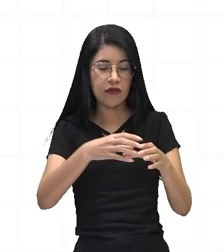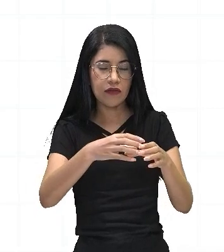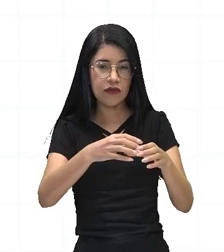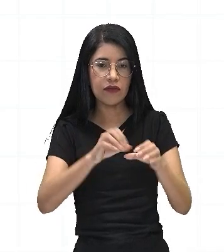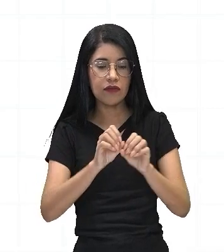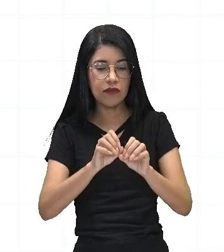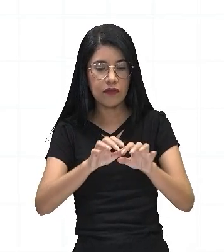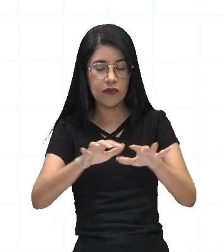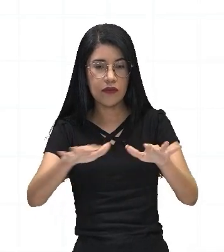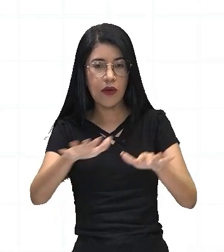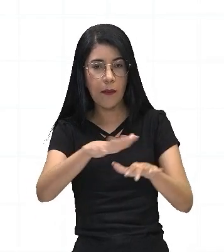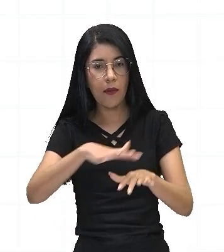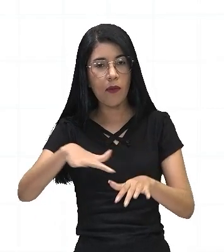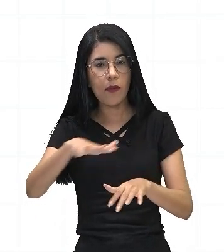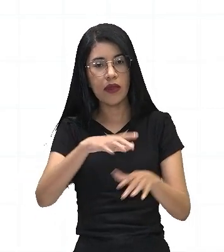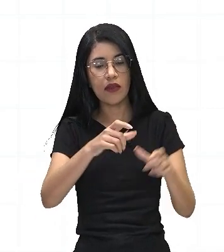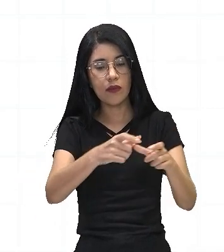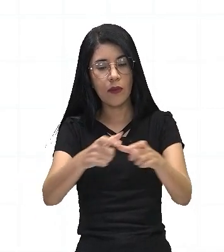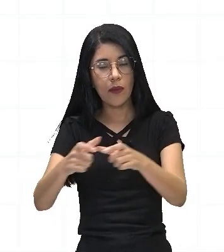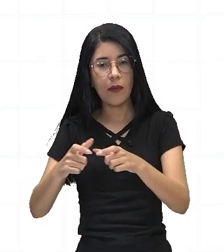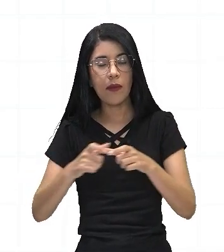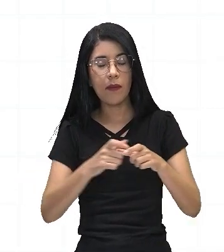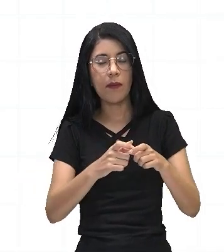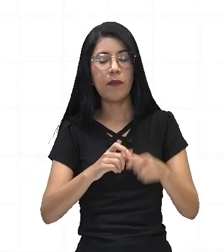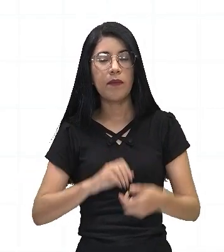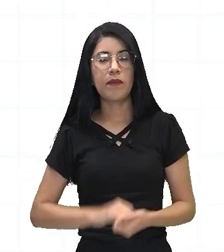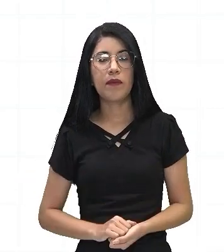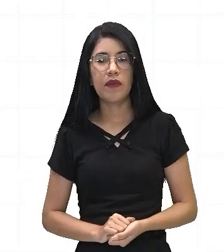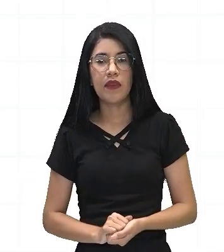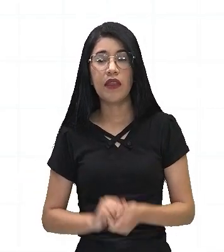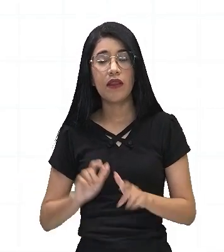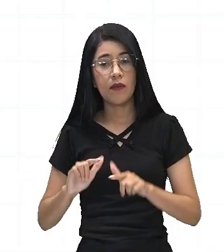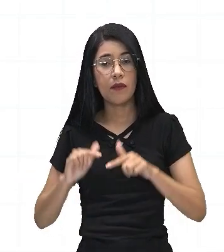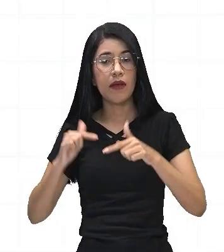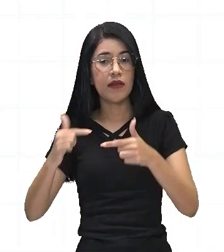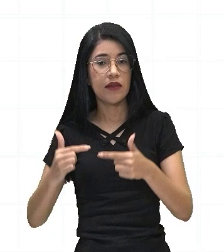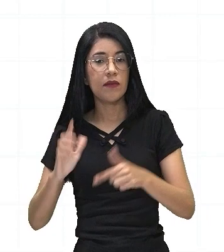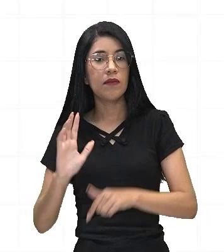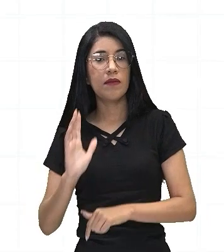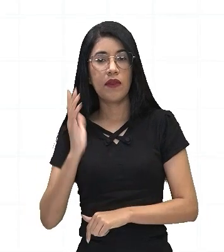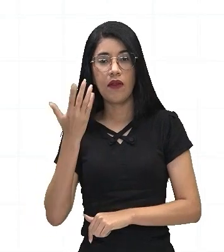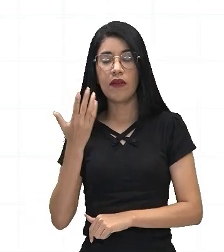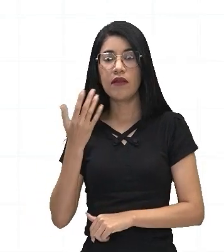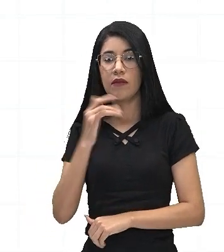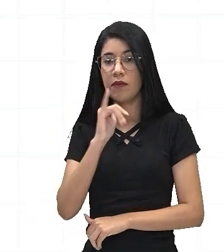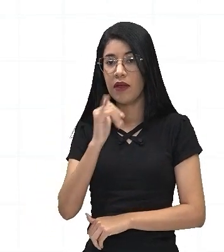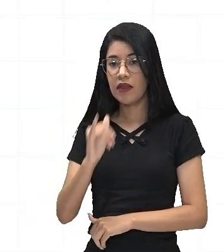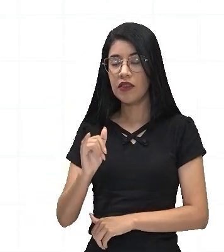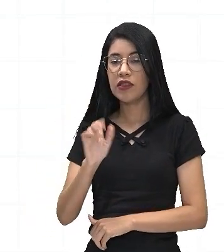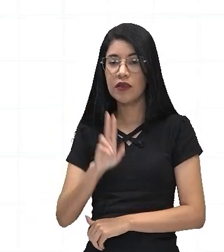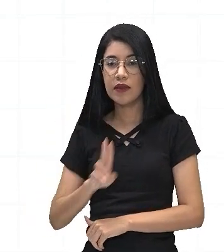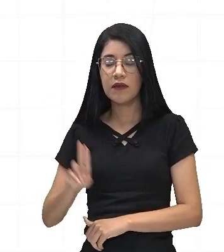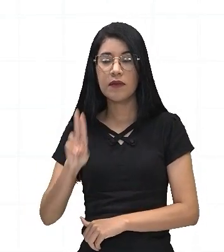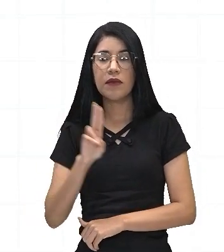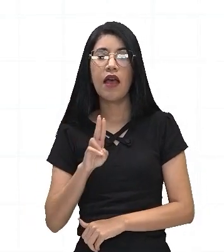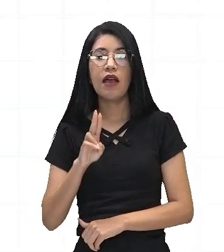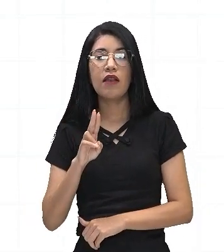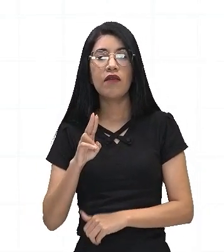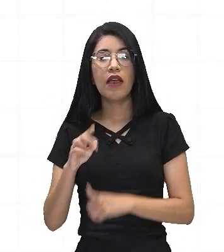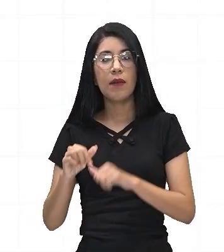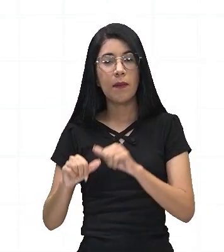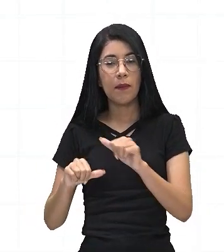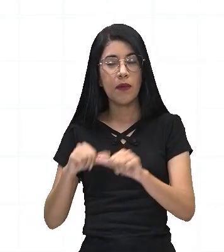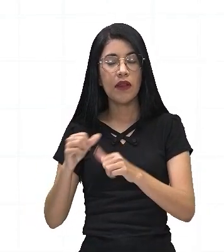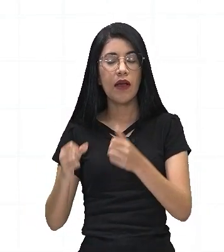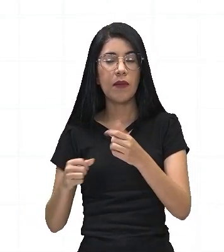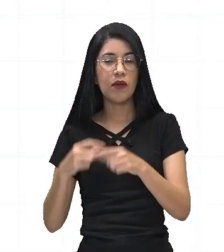sinuca, movimentando as outras bolas. Então é uma ação ali, que está sendo realizada, uma energia sendo aplicada que vai gerar ali um